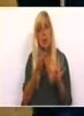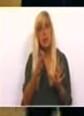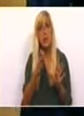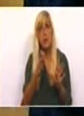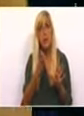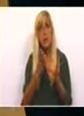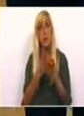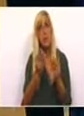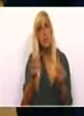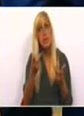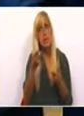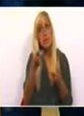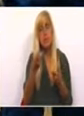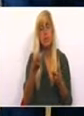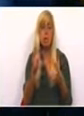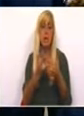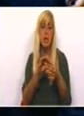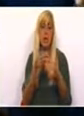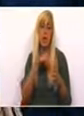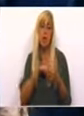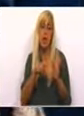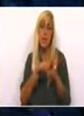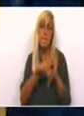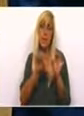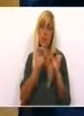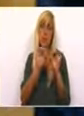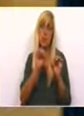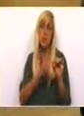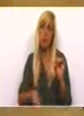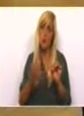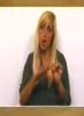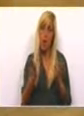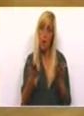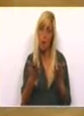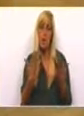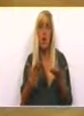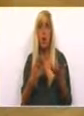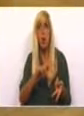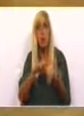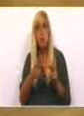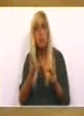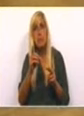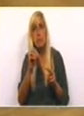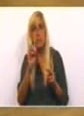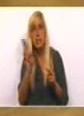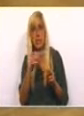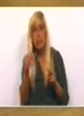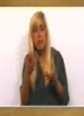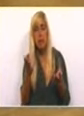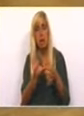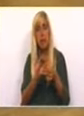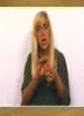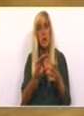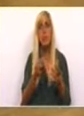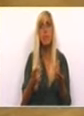as matérias referentes ao salário mínimo nacional e à sua atualização são constituintes do